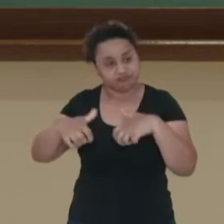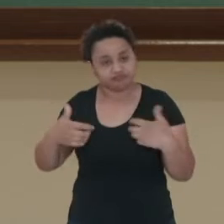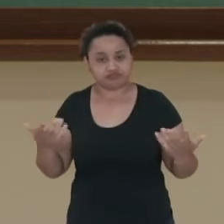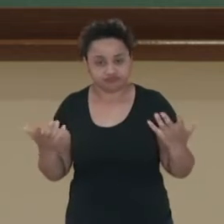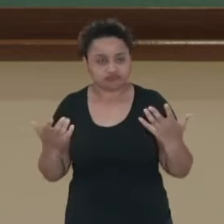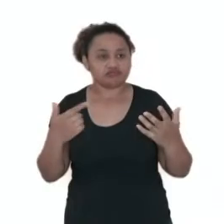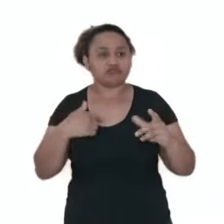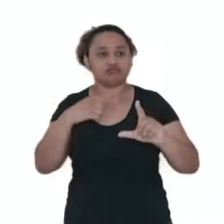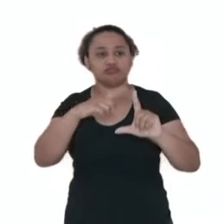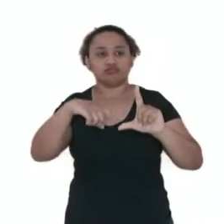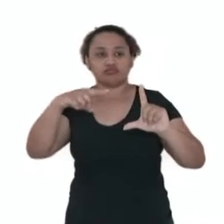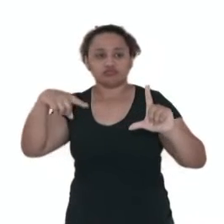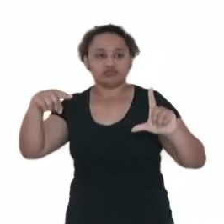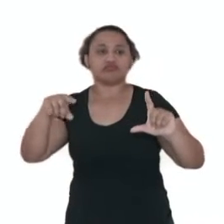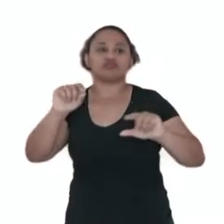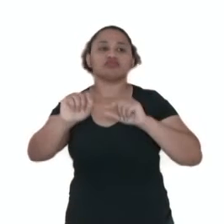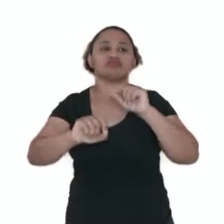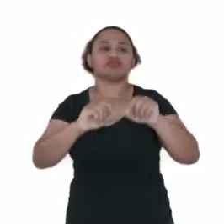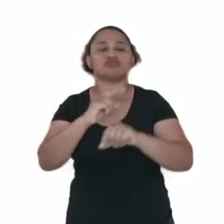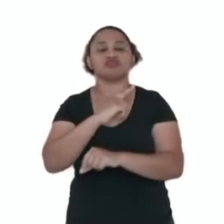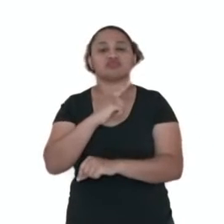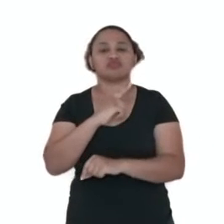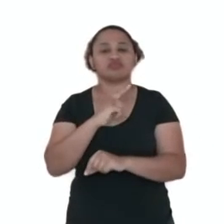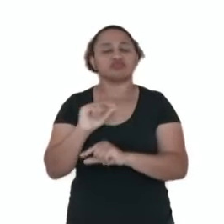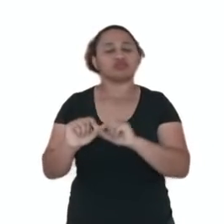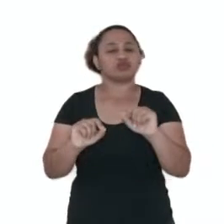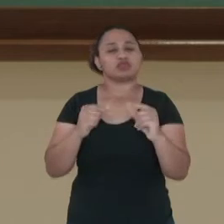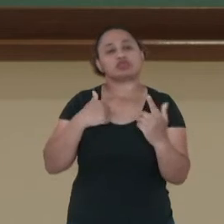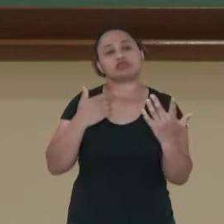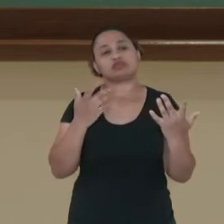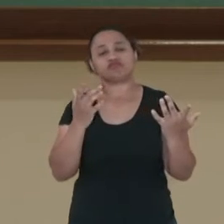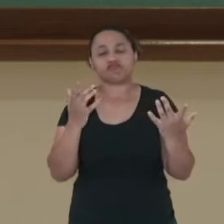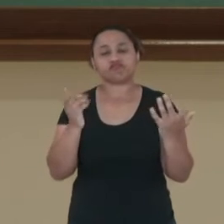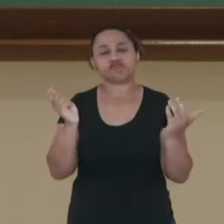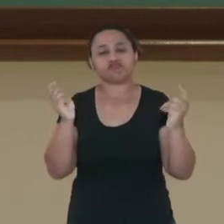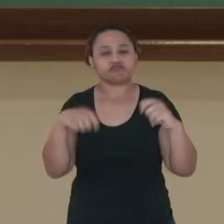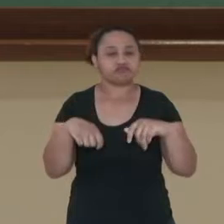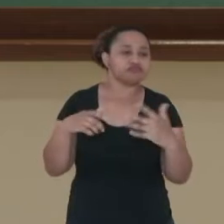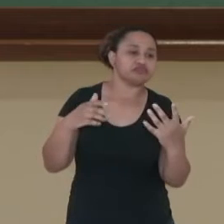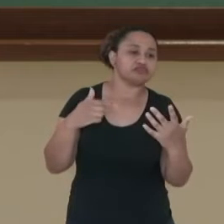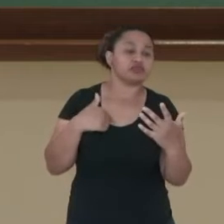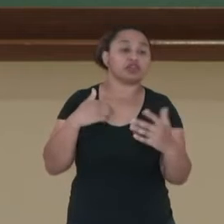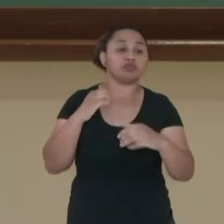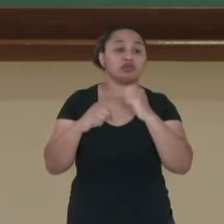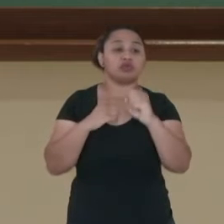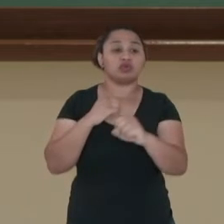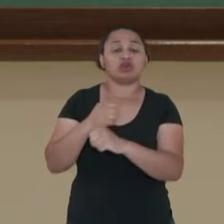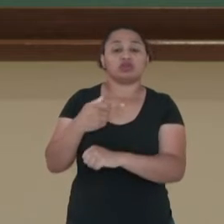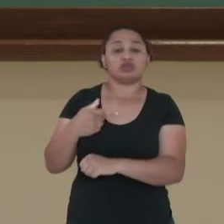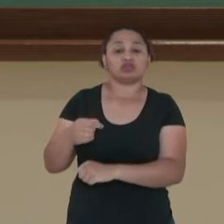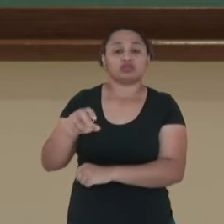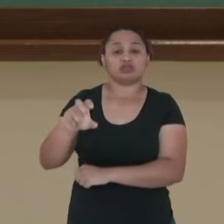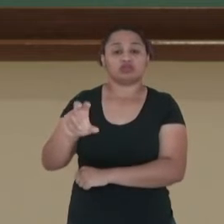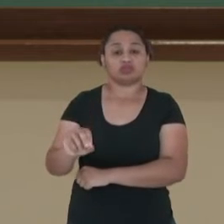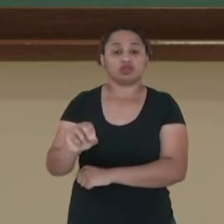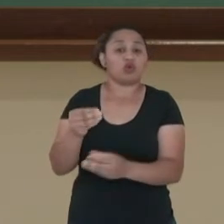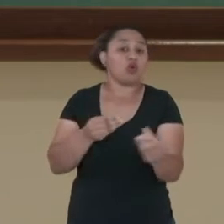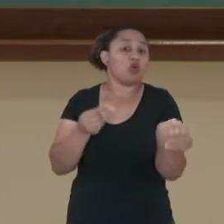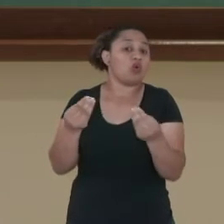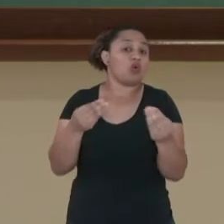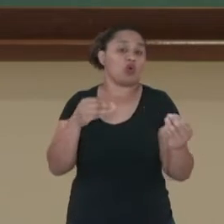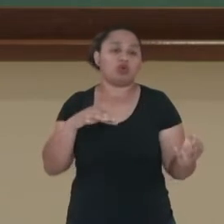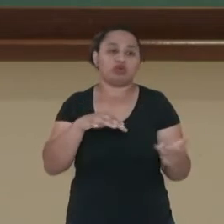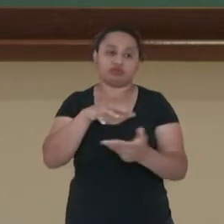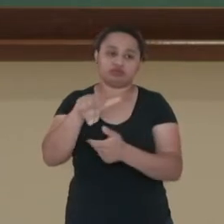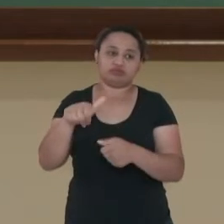Esse gráfico aqui, gente, traz aí uma estimativa para 2050, tá? Como que estará o planeta em 2050.